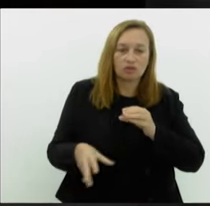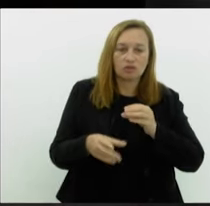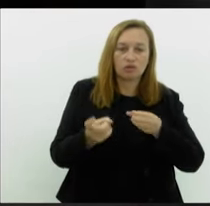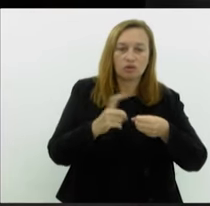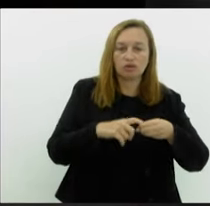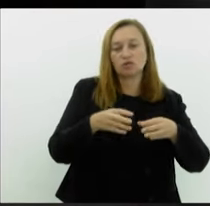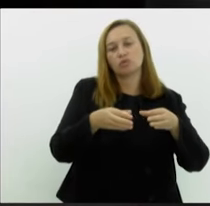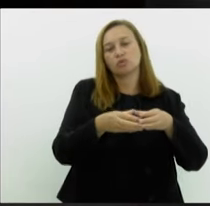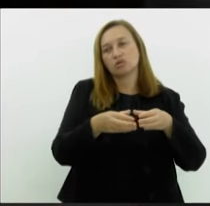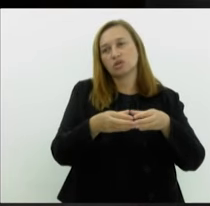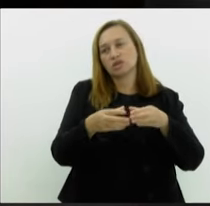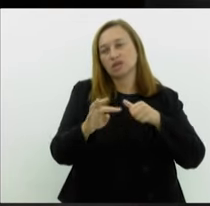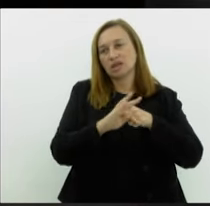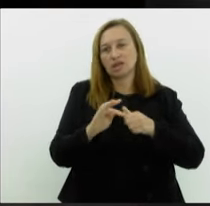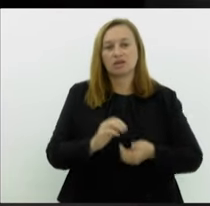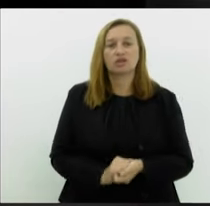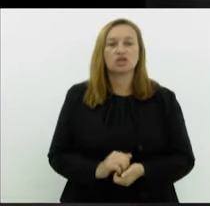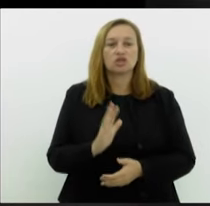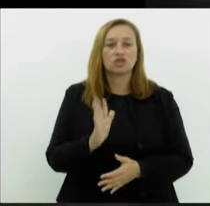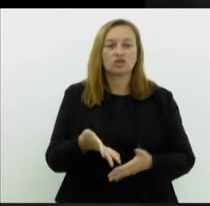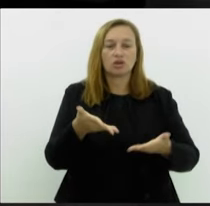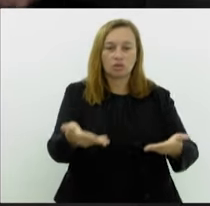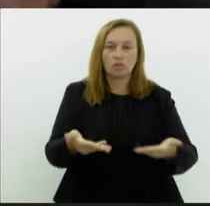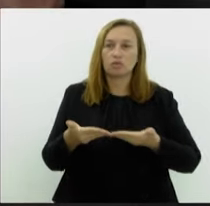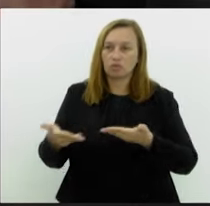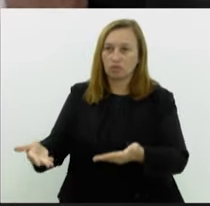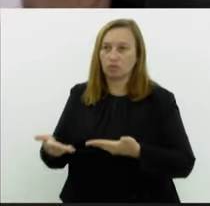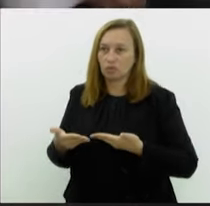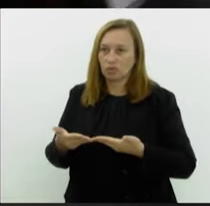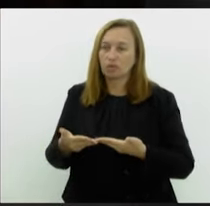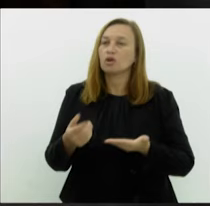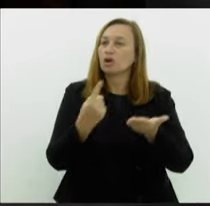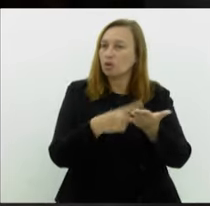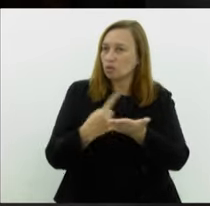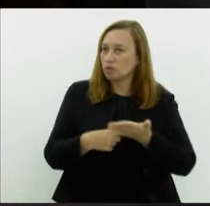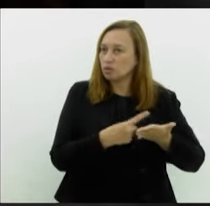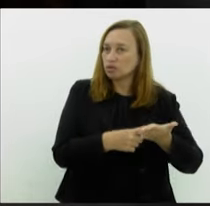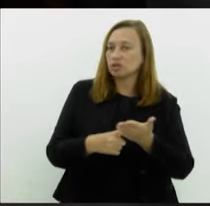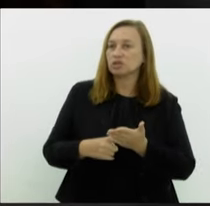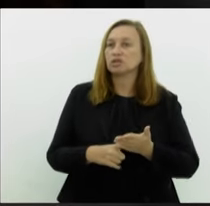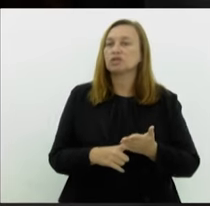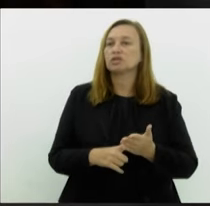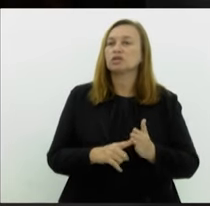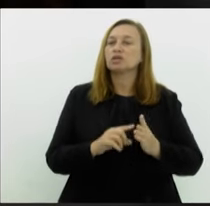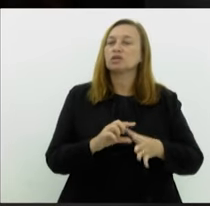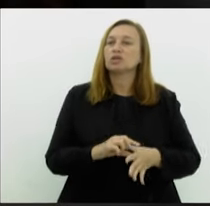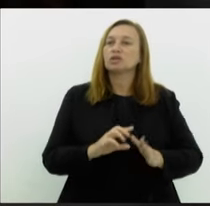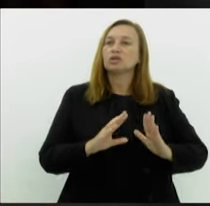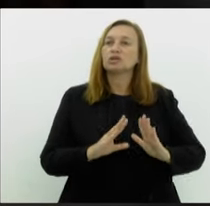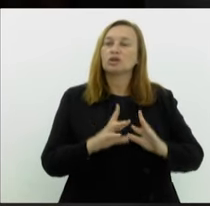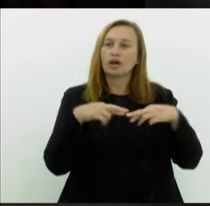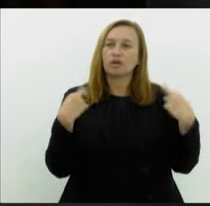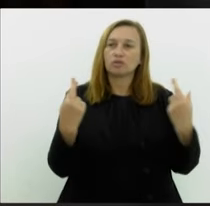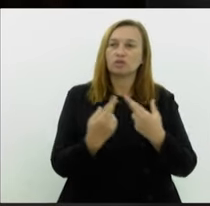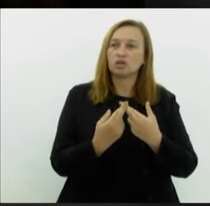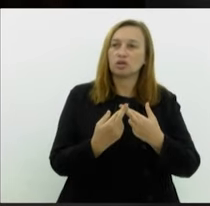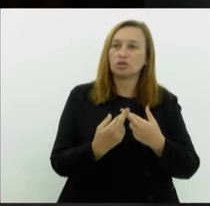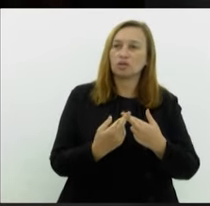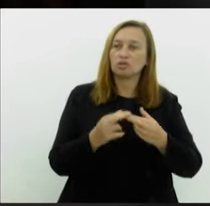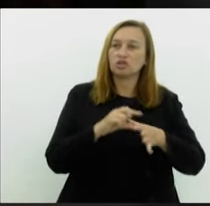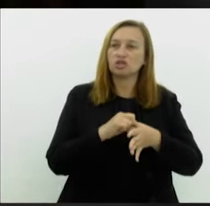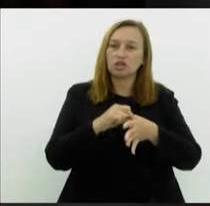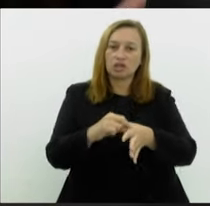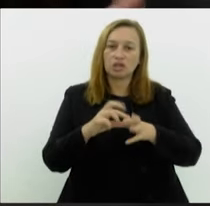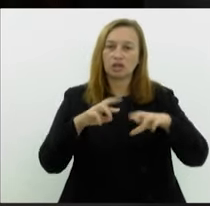comissões. Já convoco, já de plano, conforme acordado no Colégio de Líderes, uma sessão extraordinária daqui a pouco